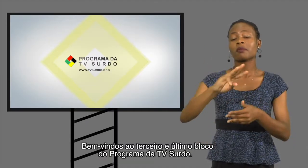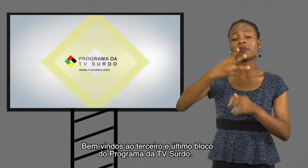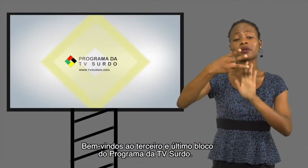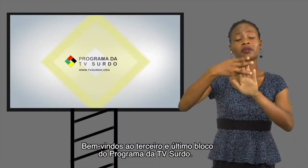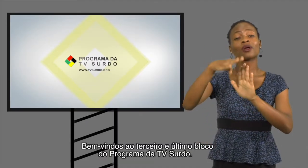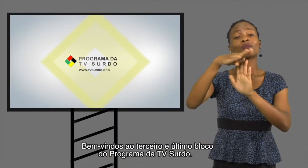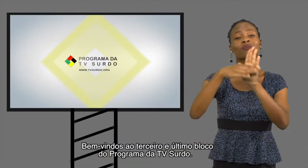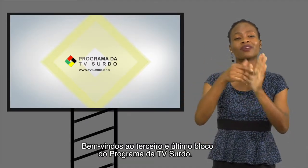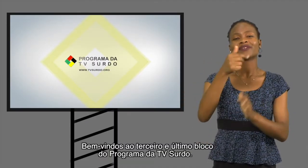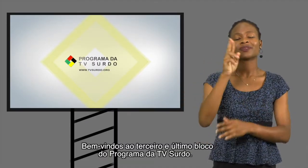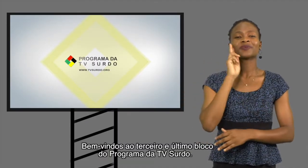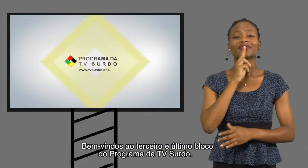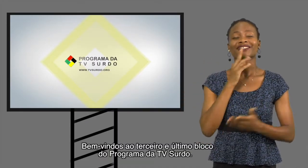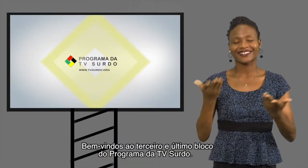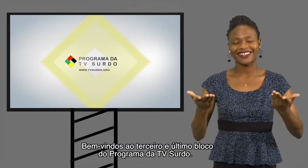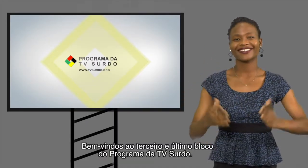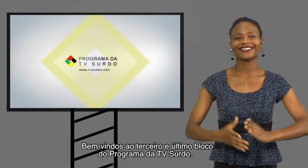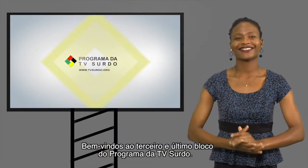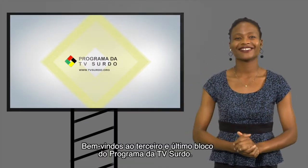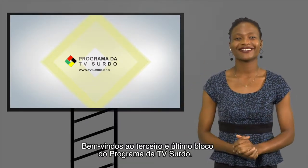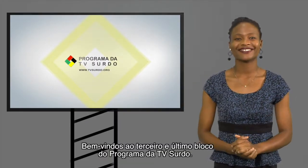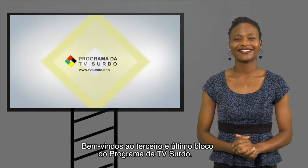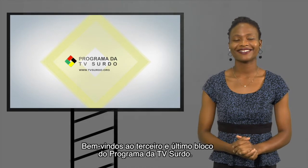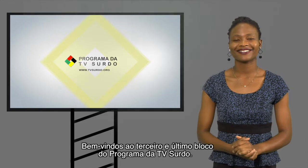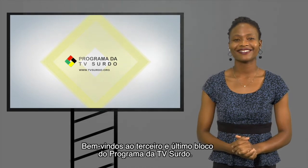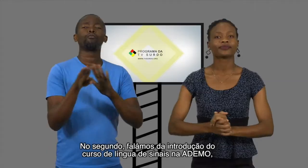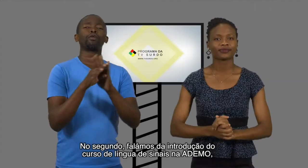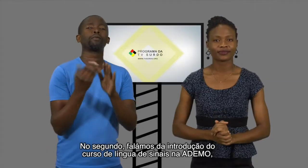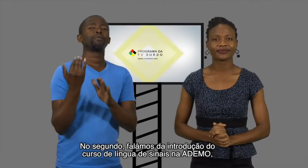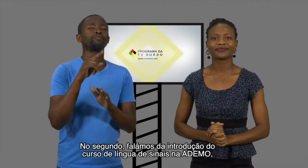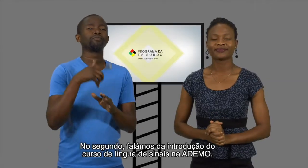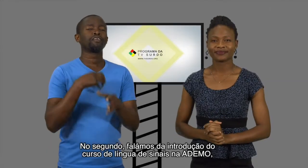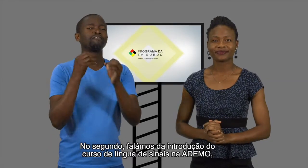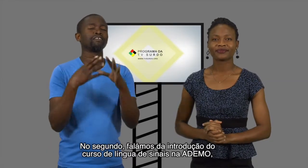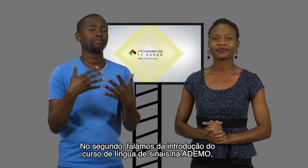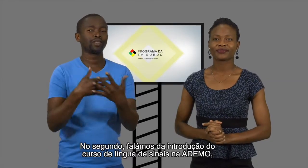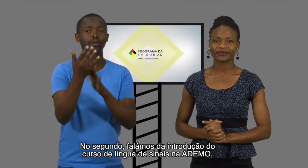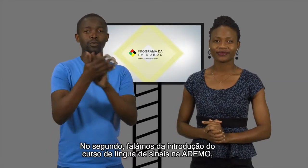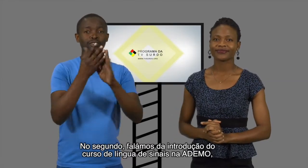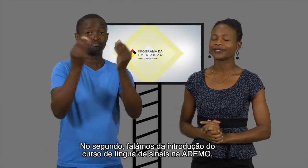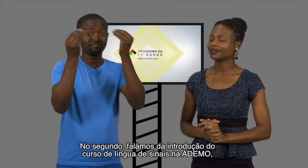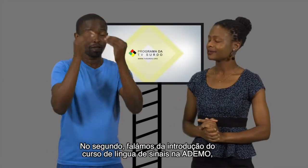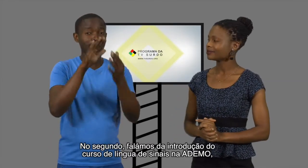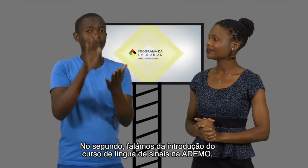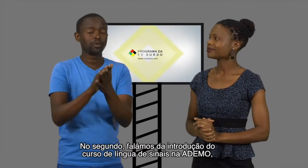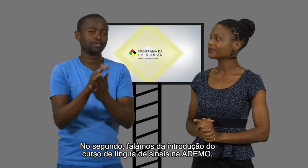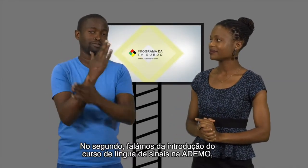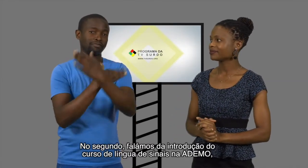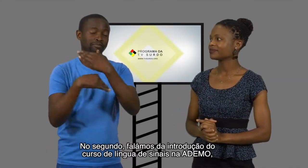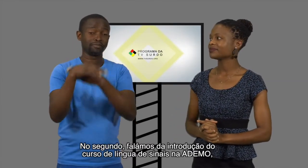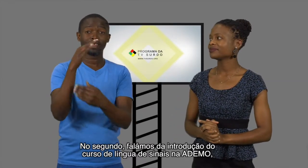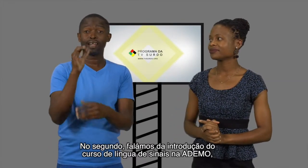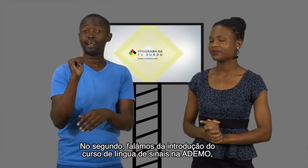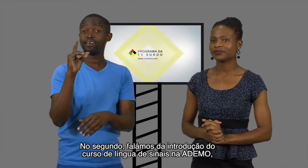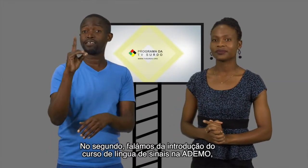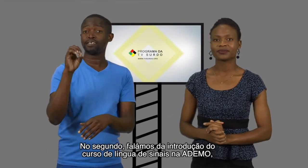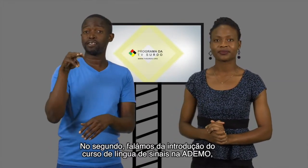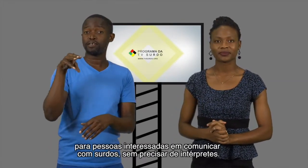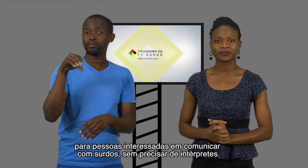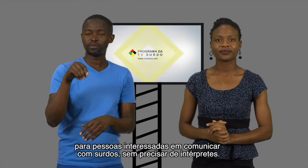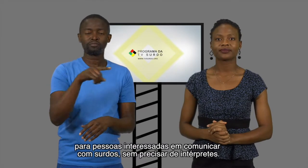Bem-vindos ao terceiro e último bloco do programa da TV Surdo. No segundo, falamos da introdução do curso de Língua de Sinais